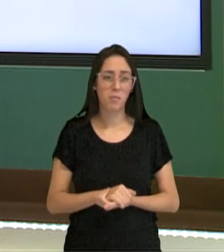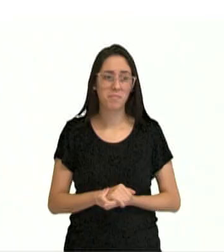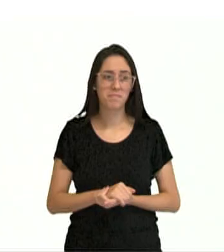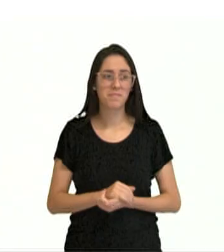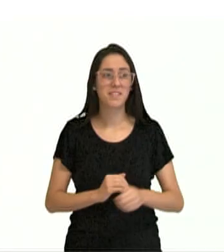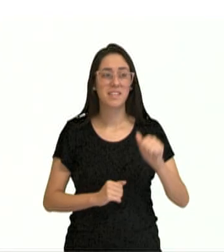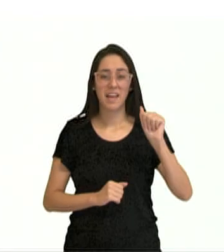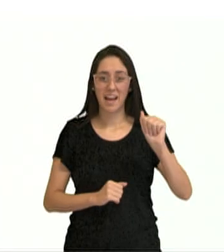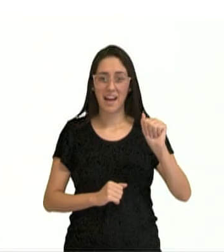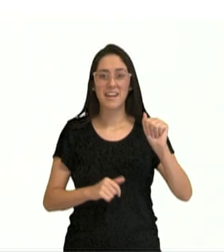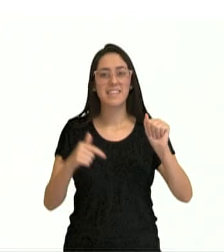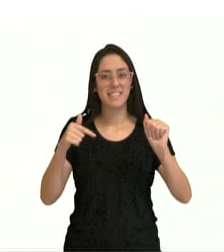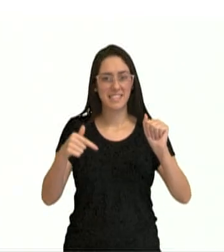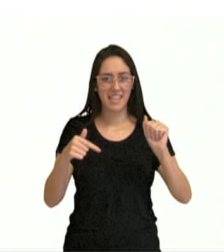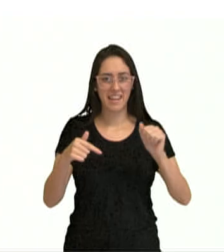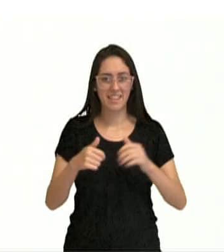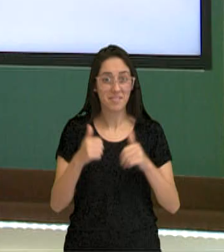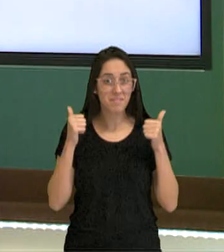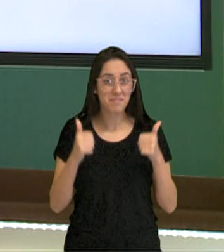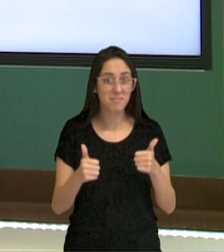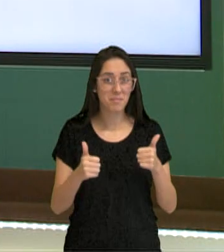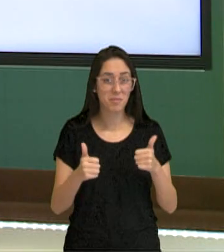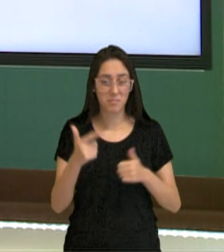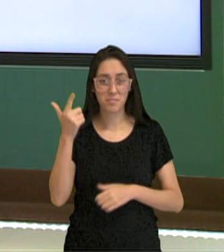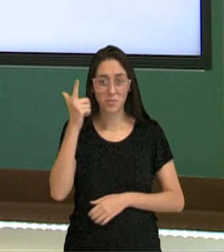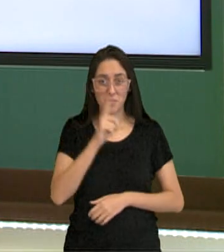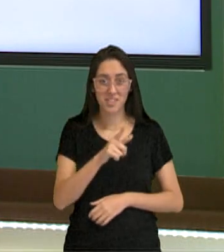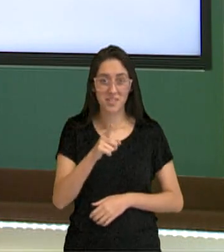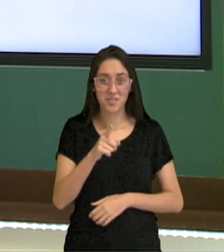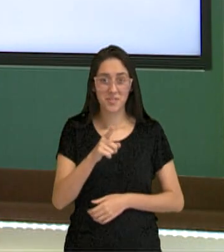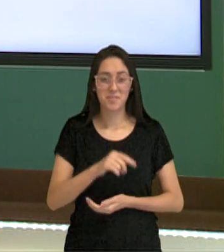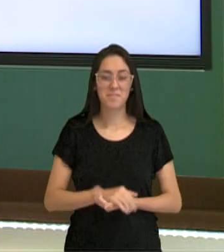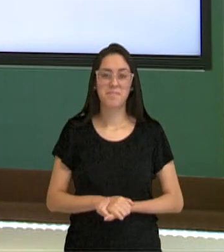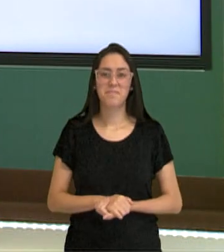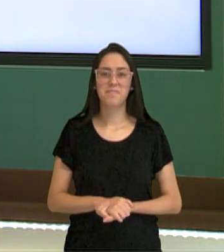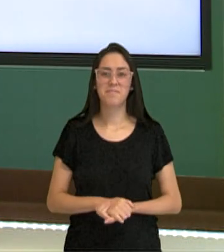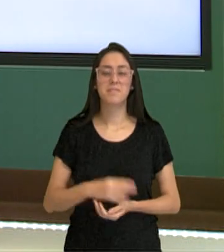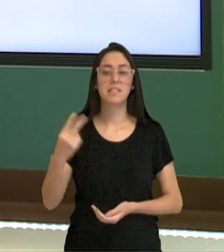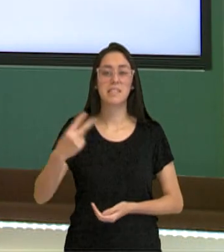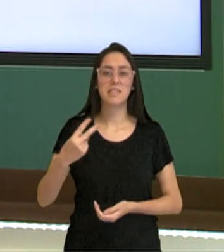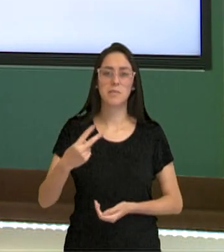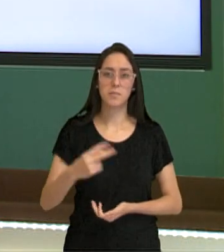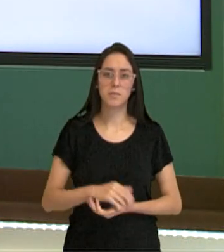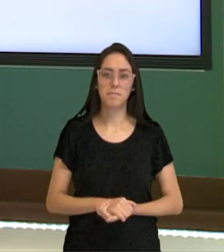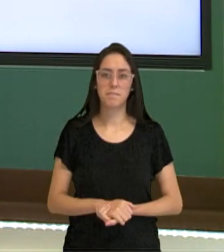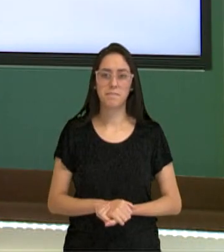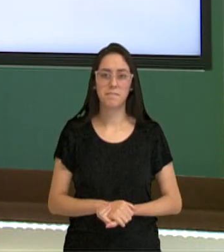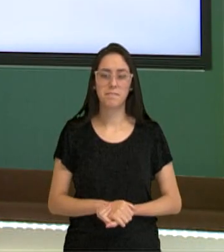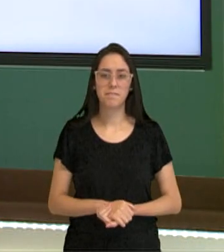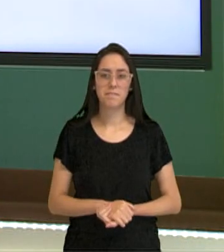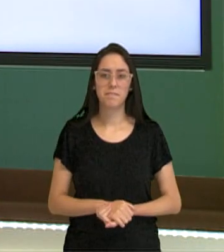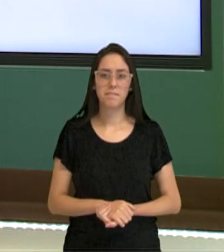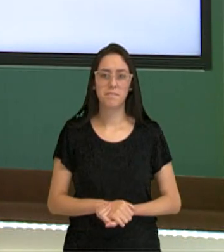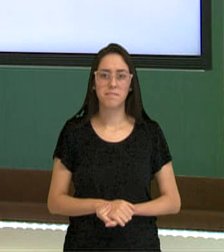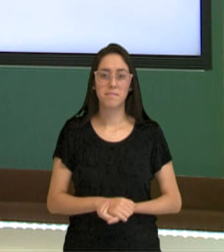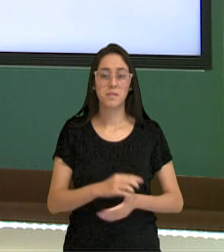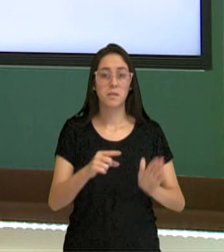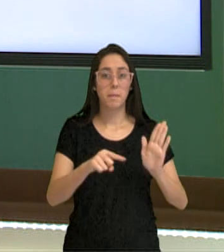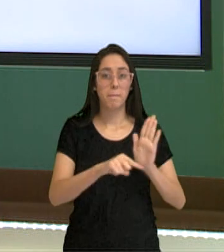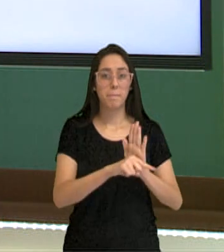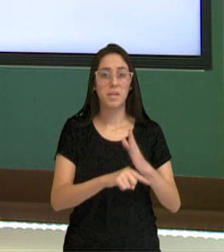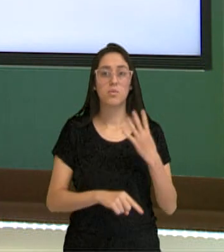é 7. Fechou? Deu isso? Vamos ver a segunda. Olha lá, ó. Menos